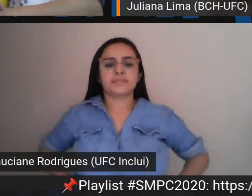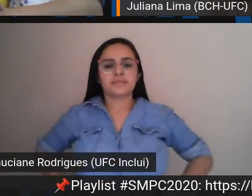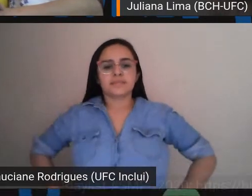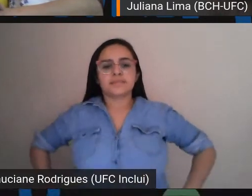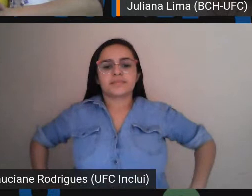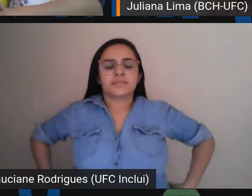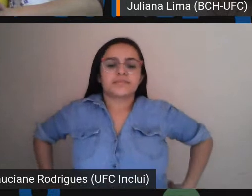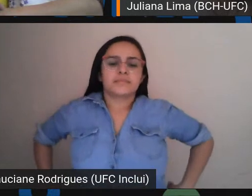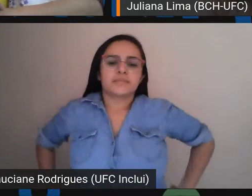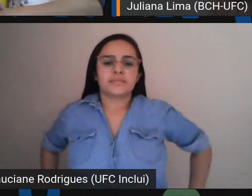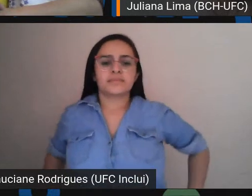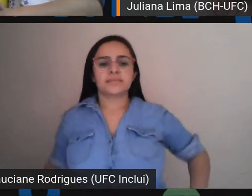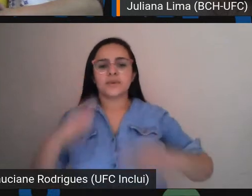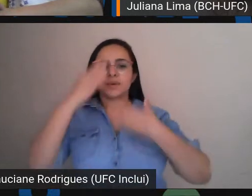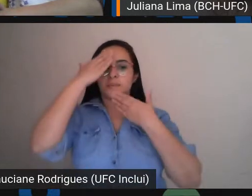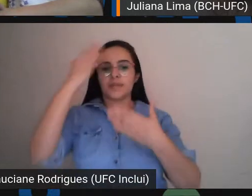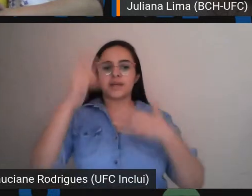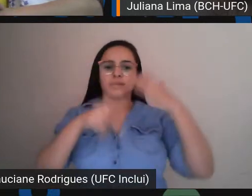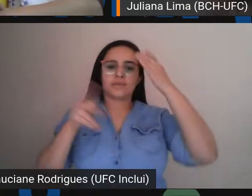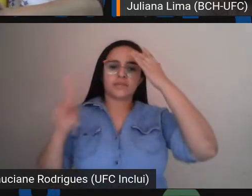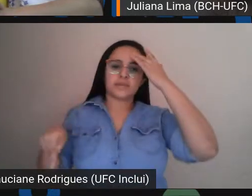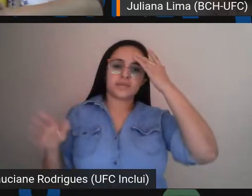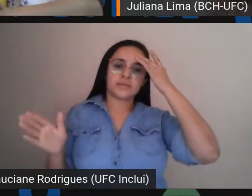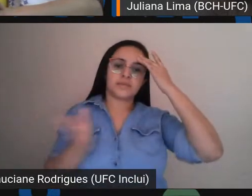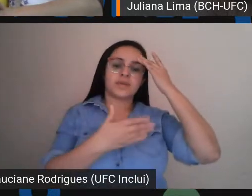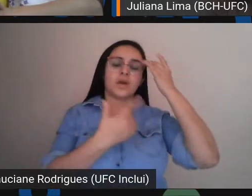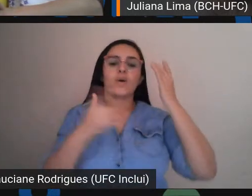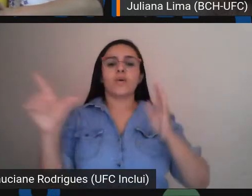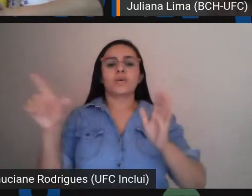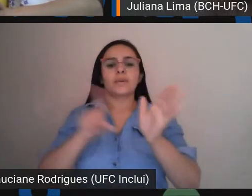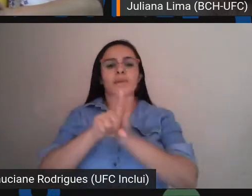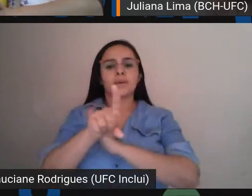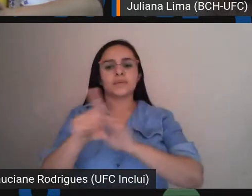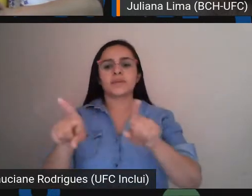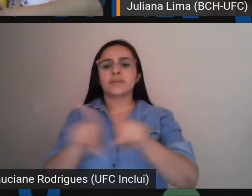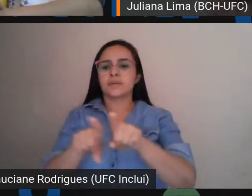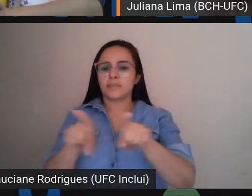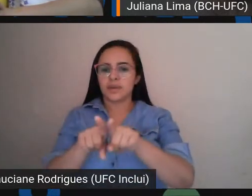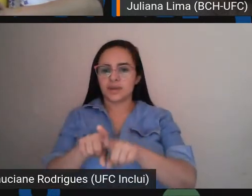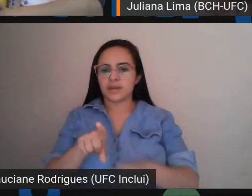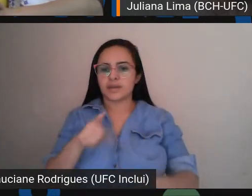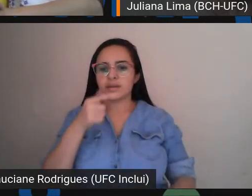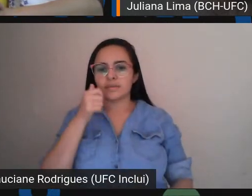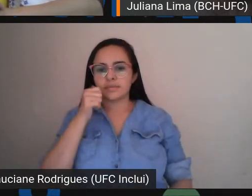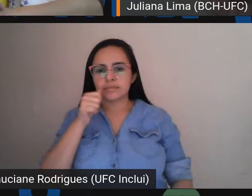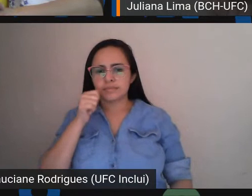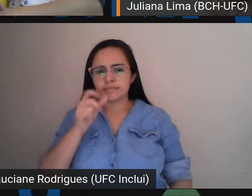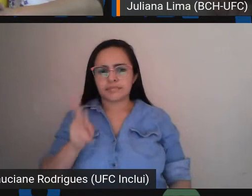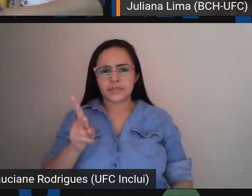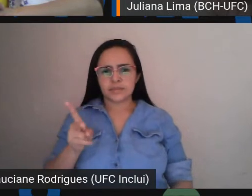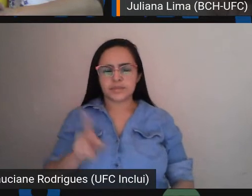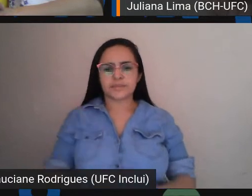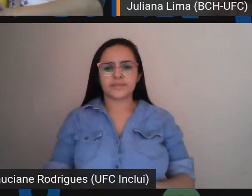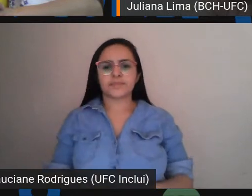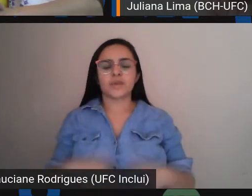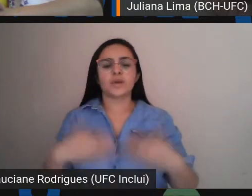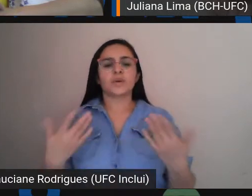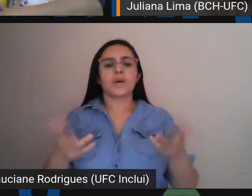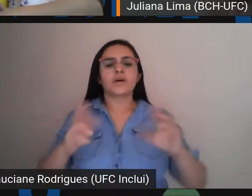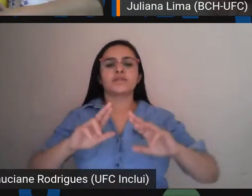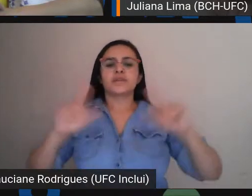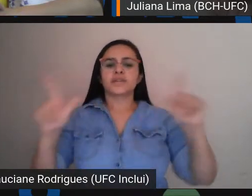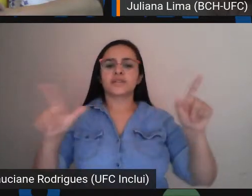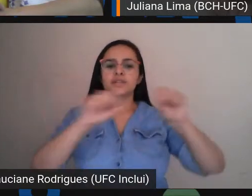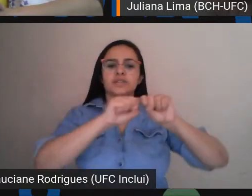Obrigada, professora. A próxima pergunta também é da Ednaene, e ela diz o seguinte: o que diferencia uma revisão sistemática